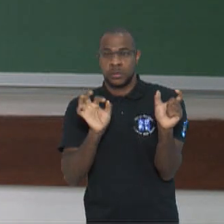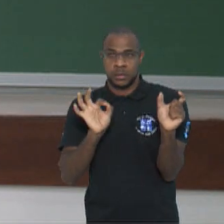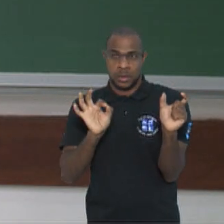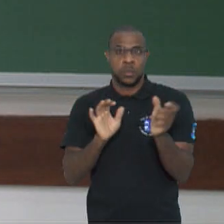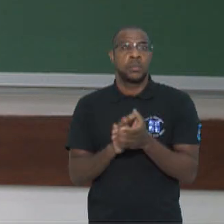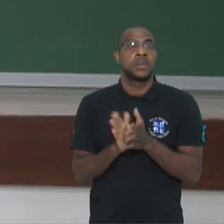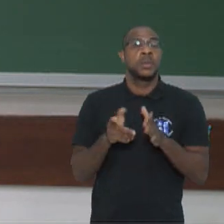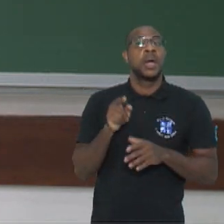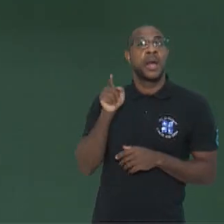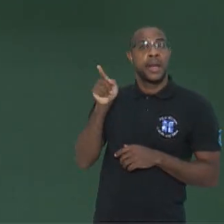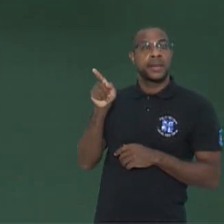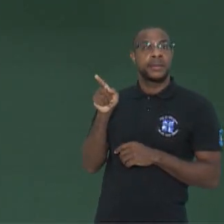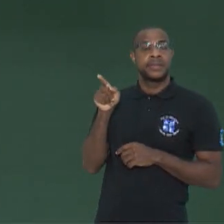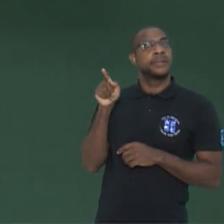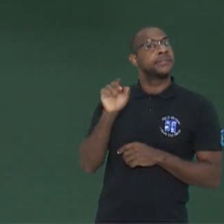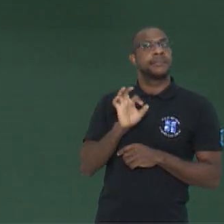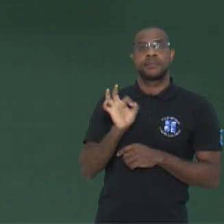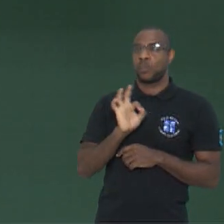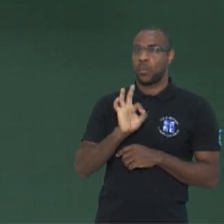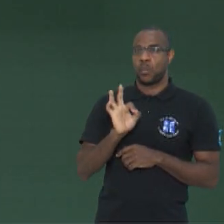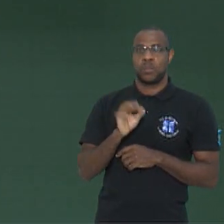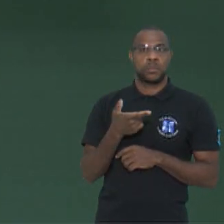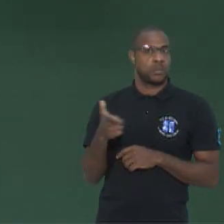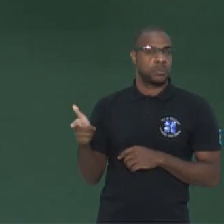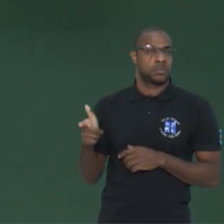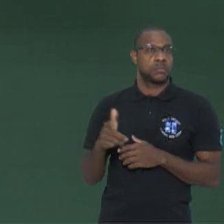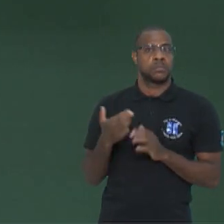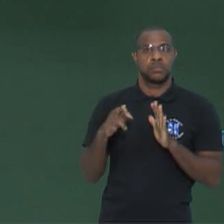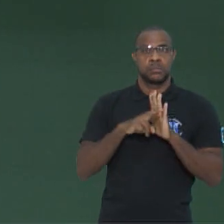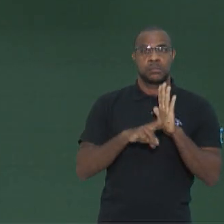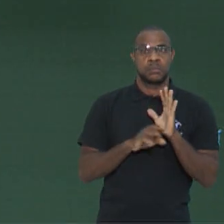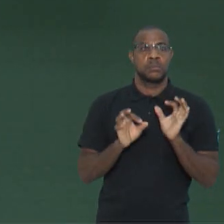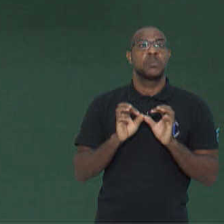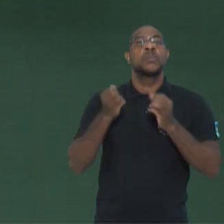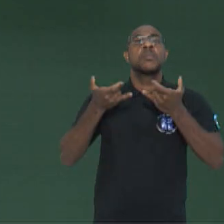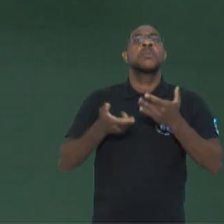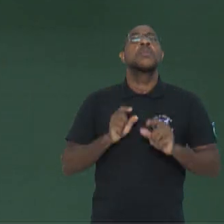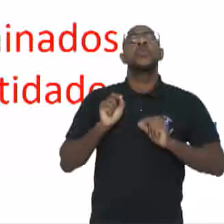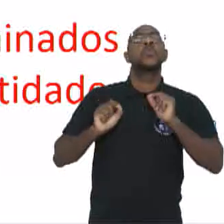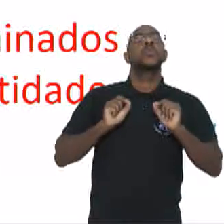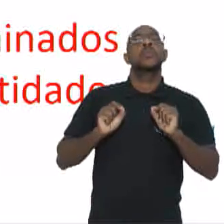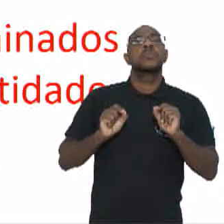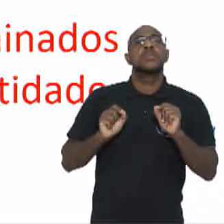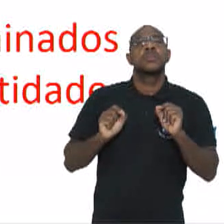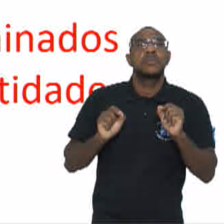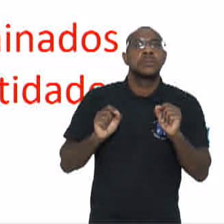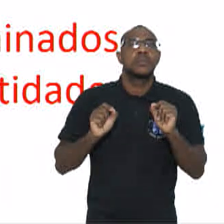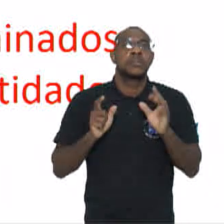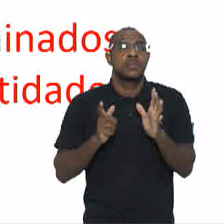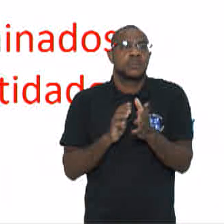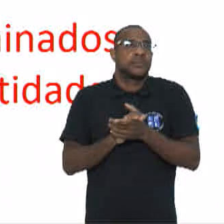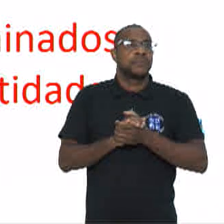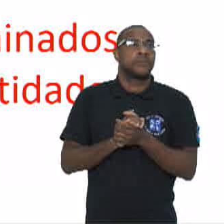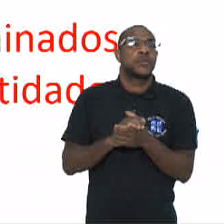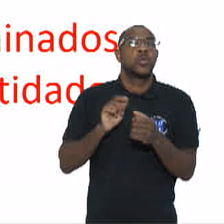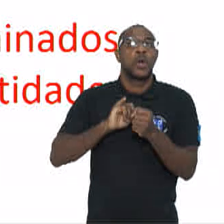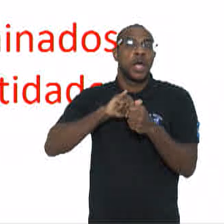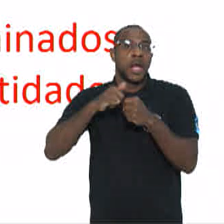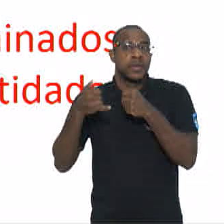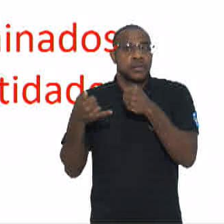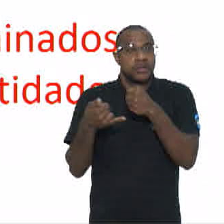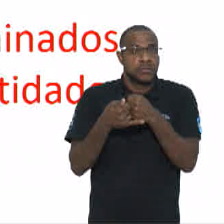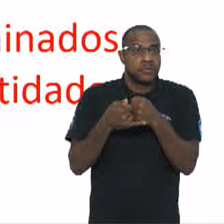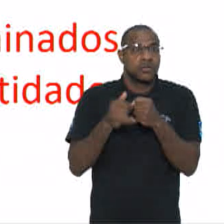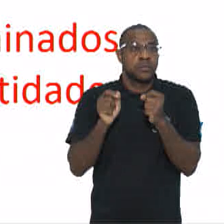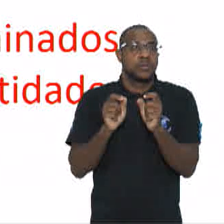neste caso, não, né? Então, o que vai explicar aqui? Que nos adjetivos terminados